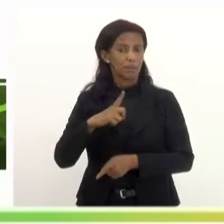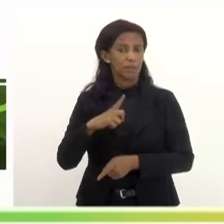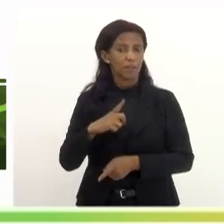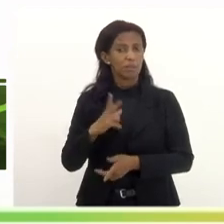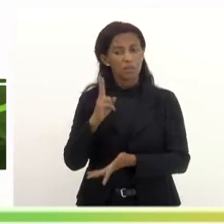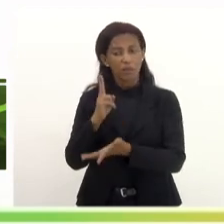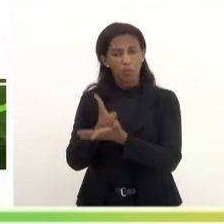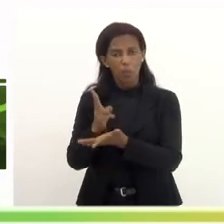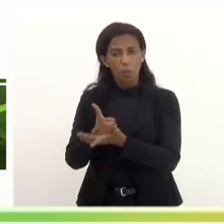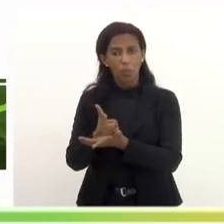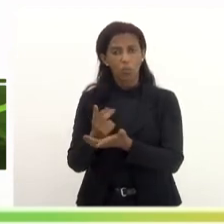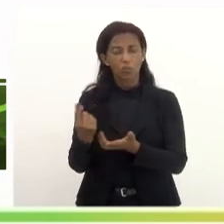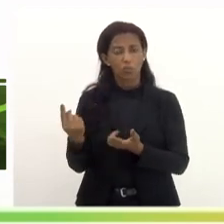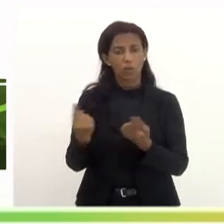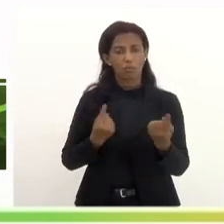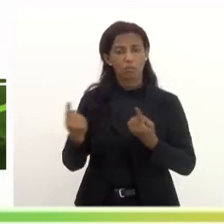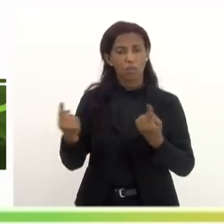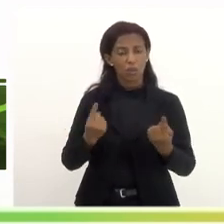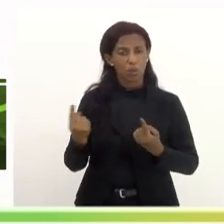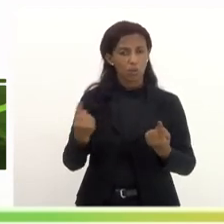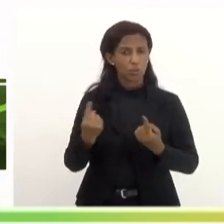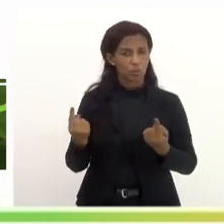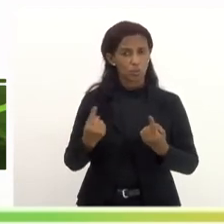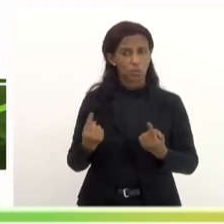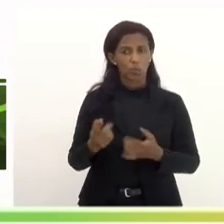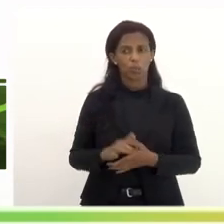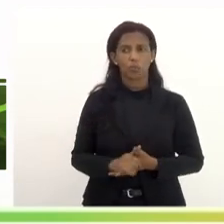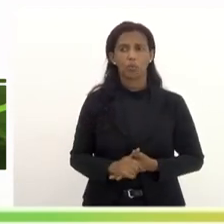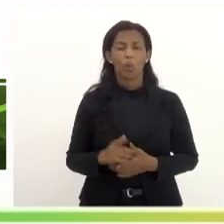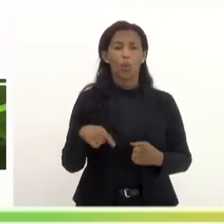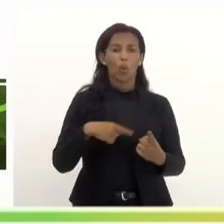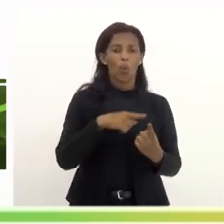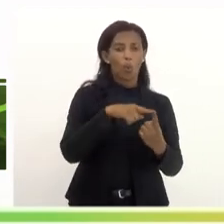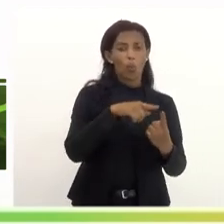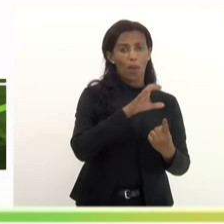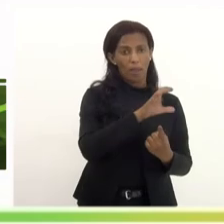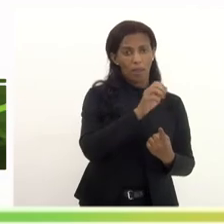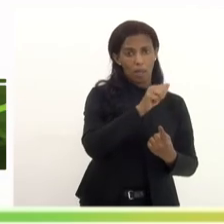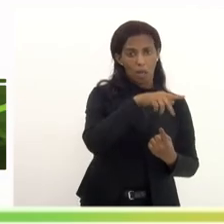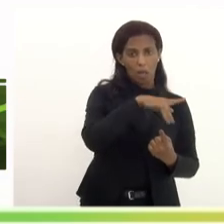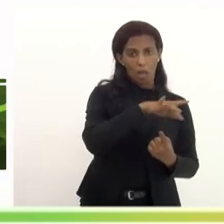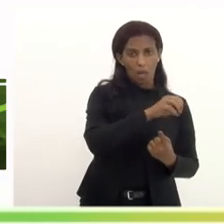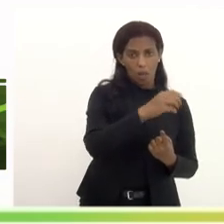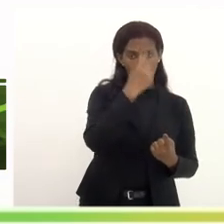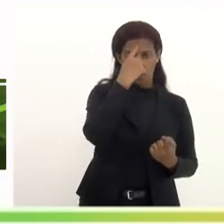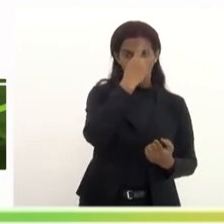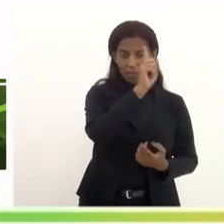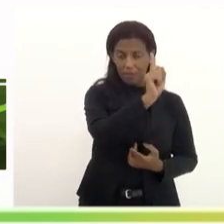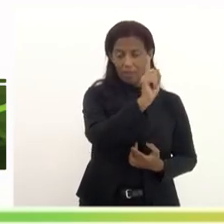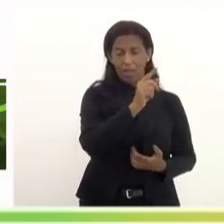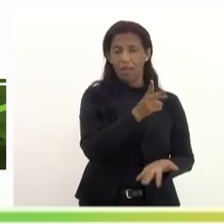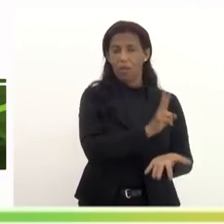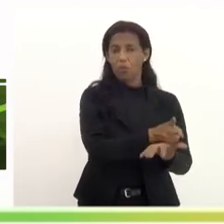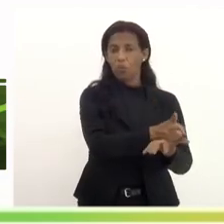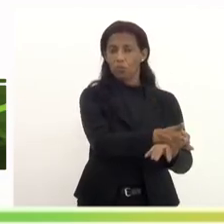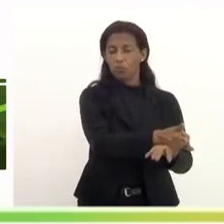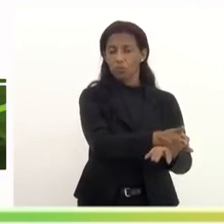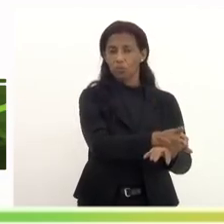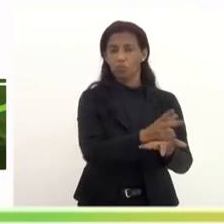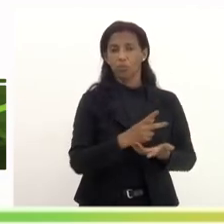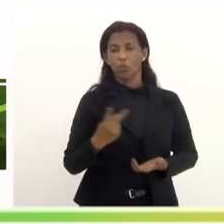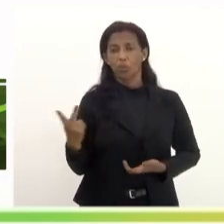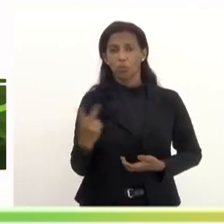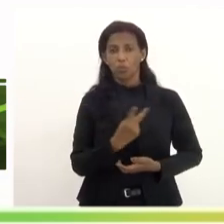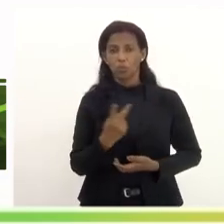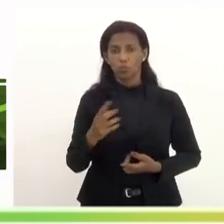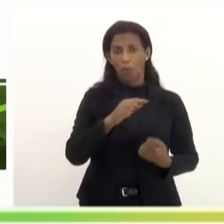dois pontos. O CM541 está aqui na Bacia de Campos. A nossa ideia é continuar com esses